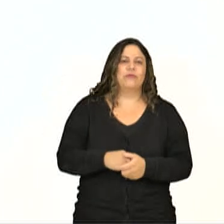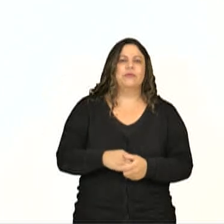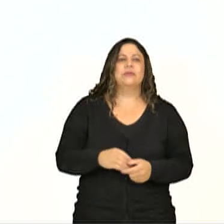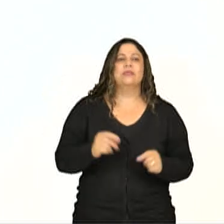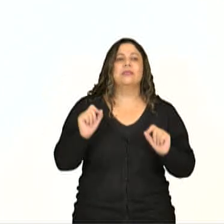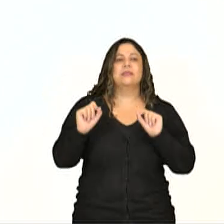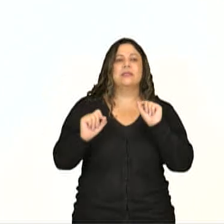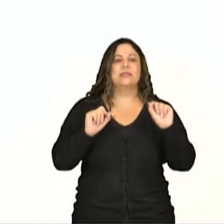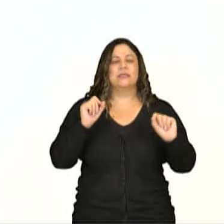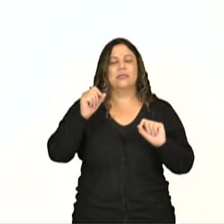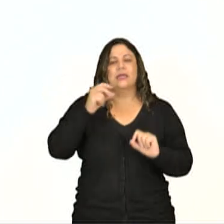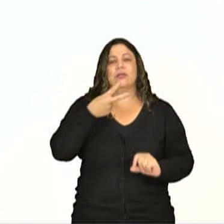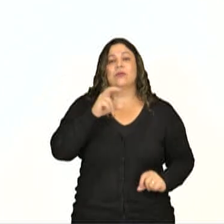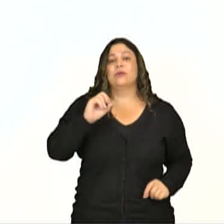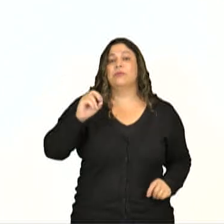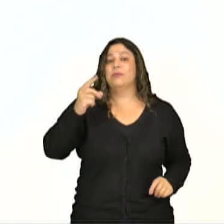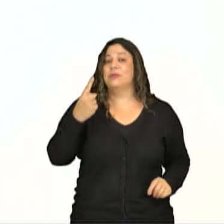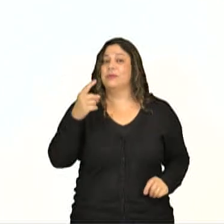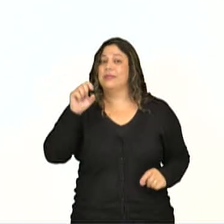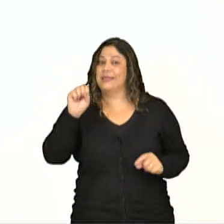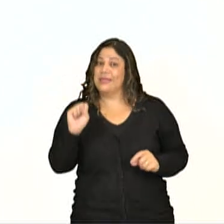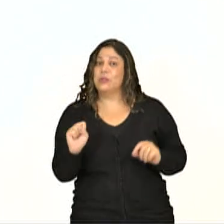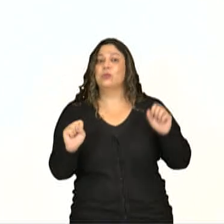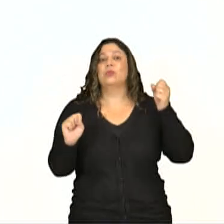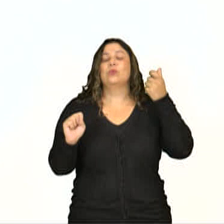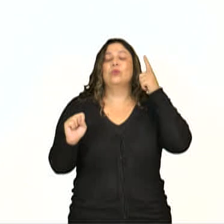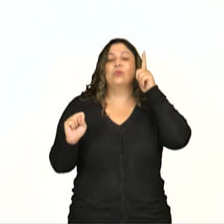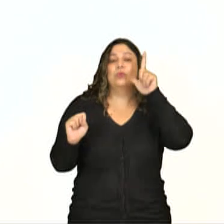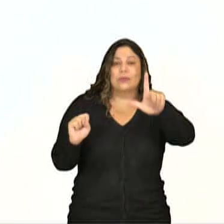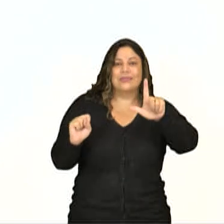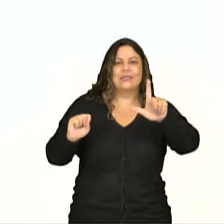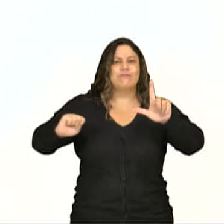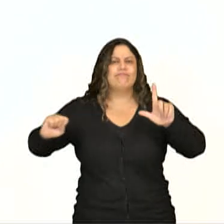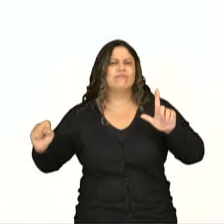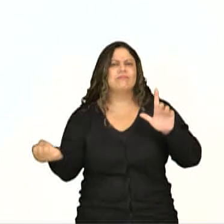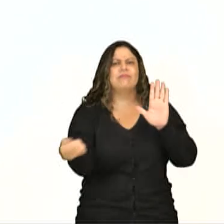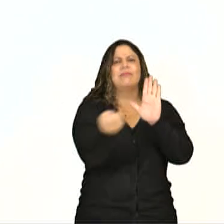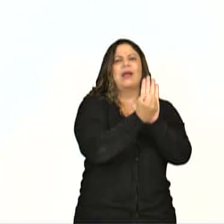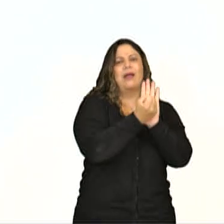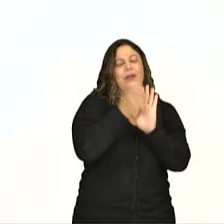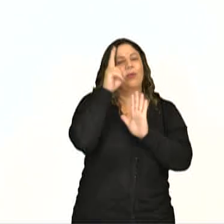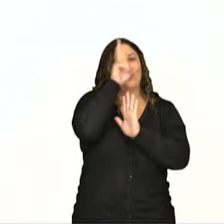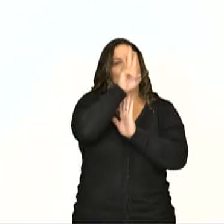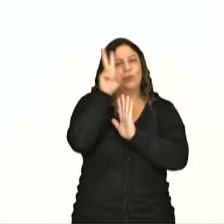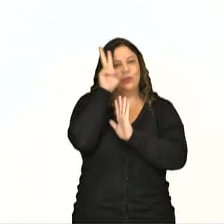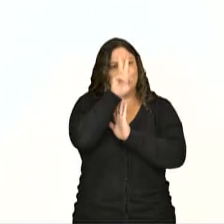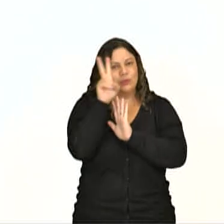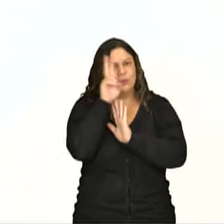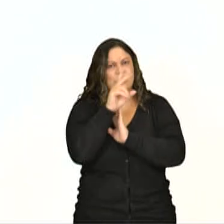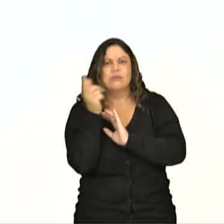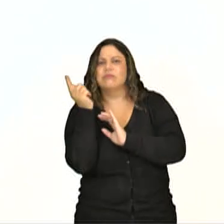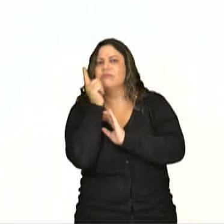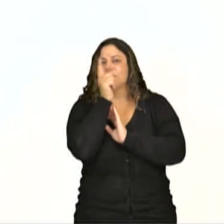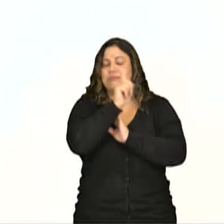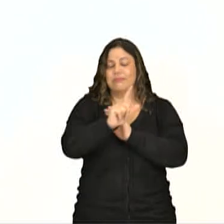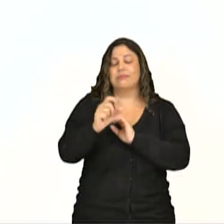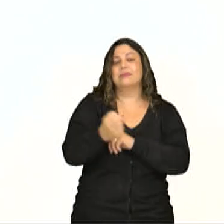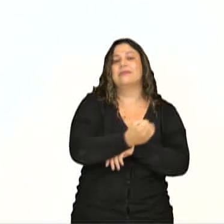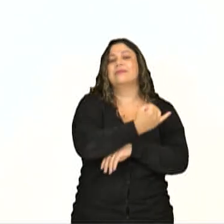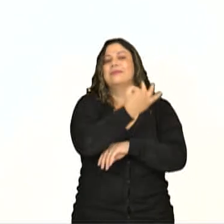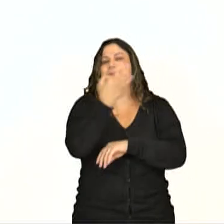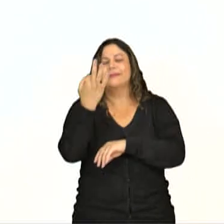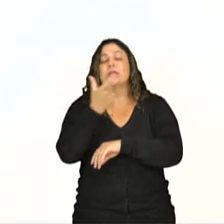tá? Em 2018, eles conseguiram um marco histórico, que foi qual? Eles conseguiram fazer com que o número de